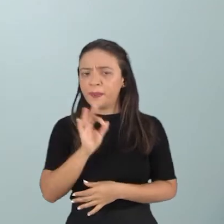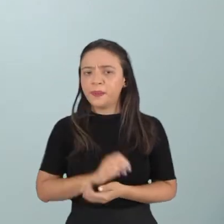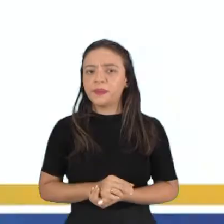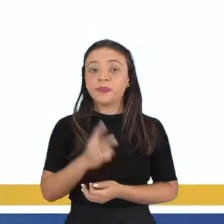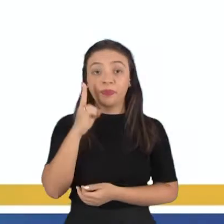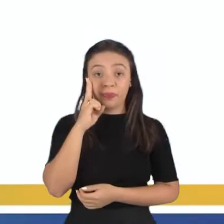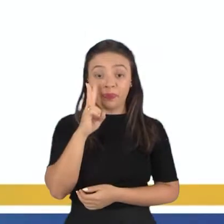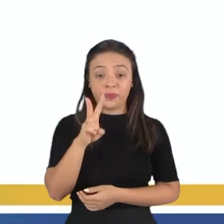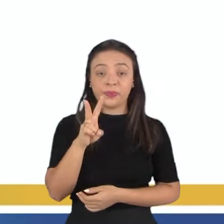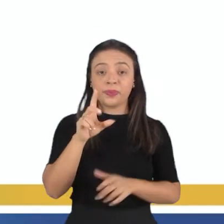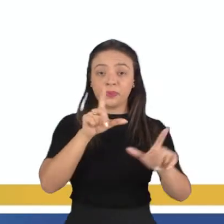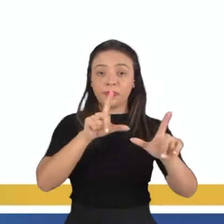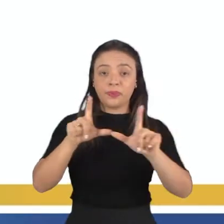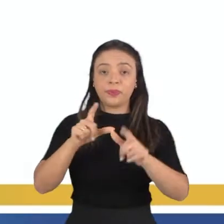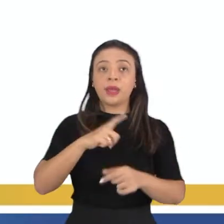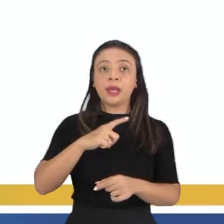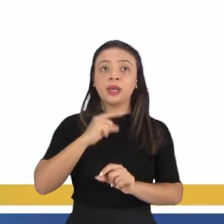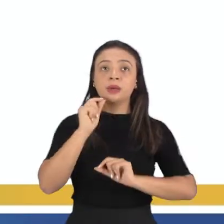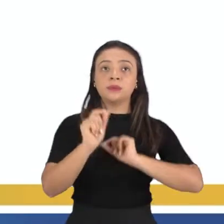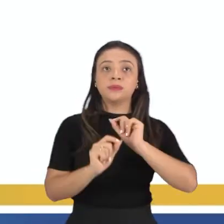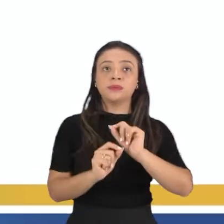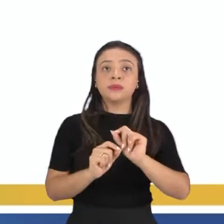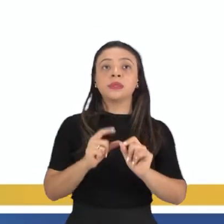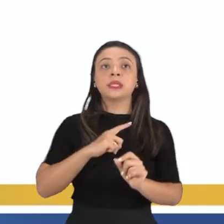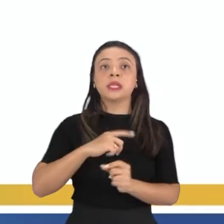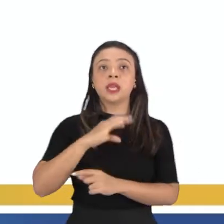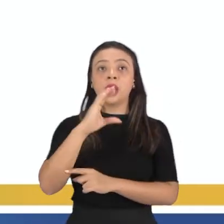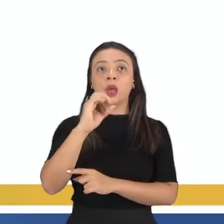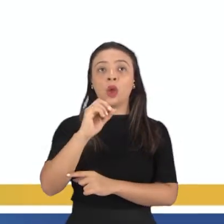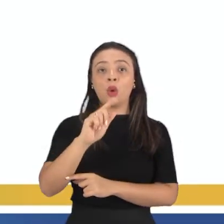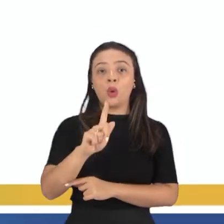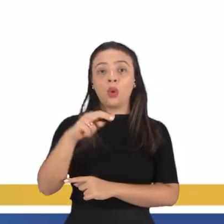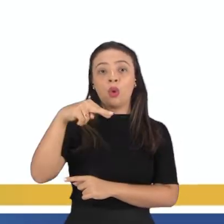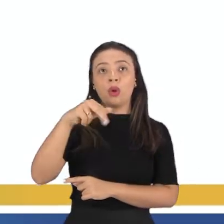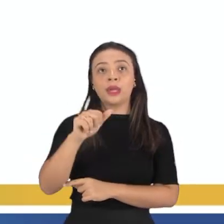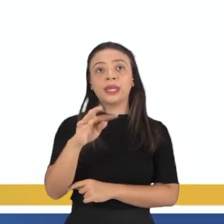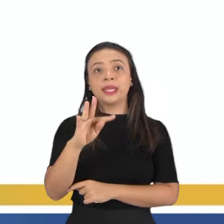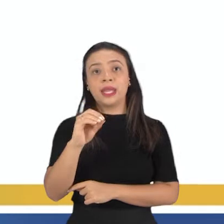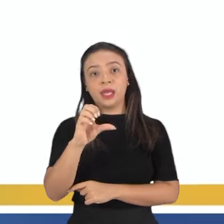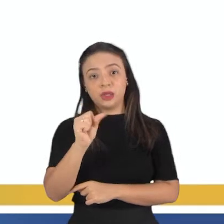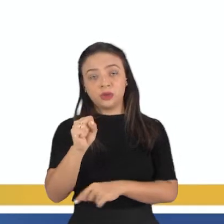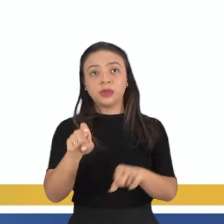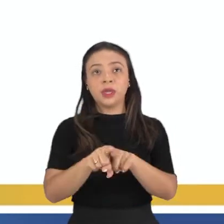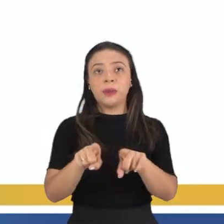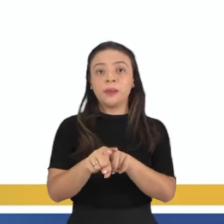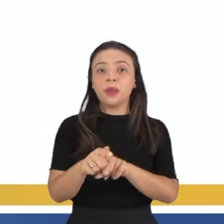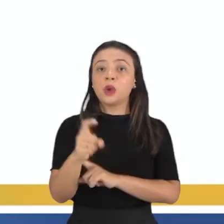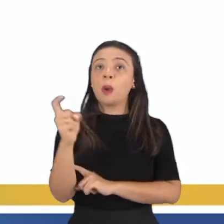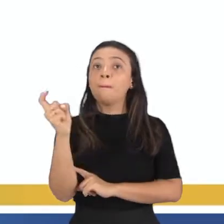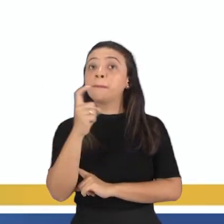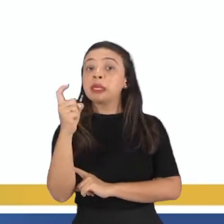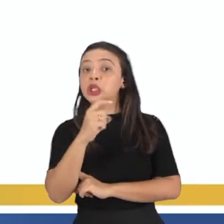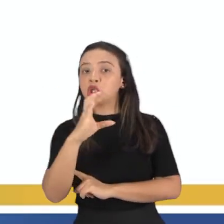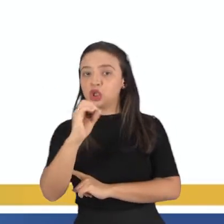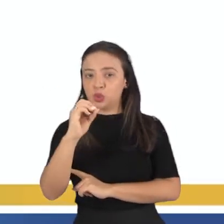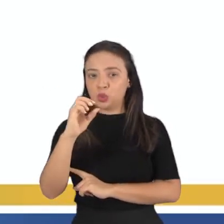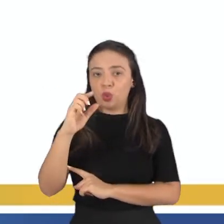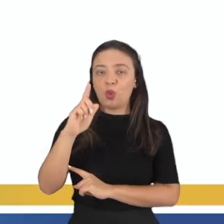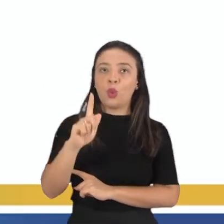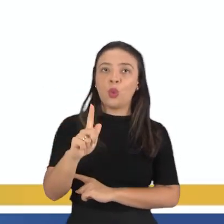acompanha aí comigo só nós temos os com Grace and false Friends que são os cognatos e os falsos cognatos